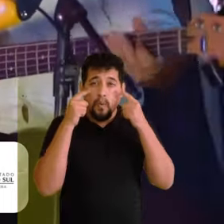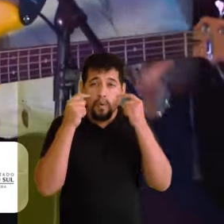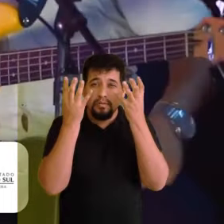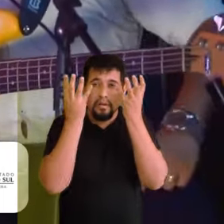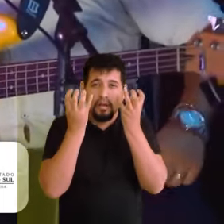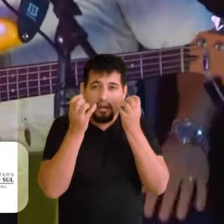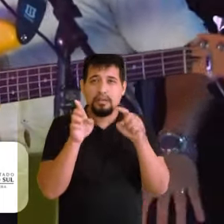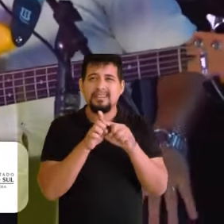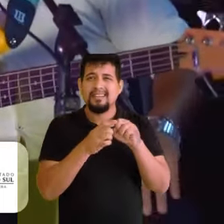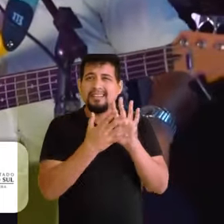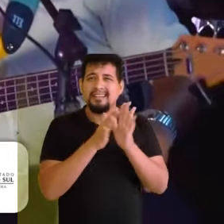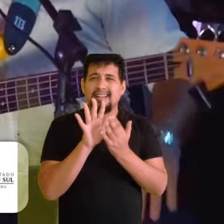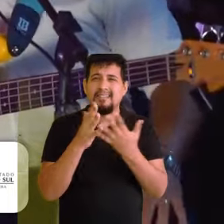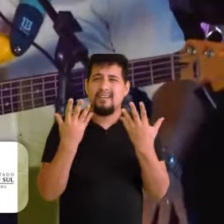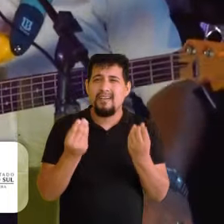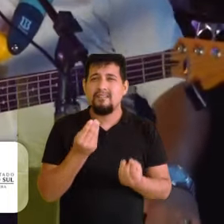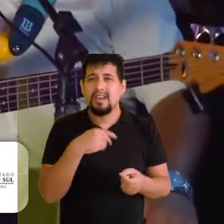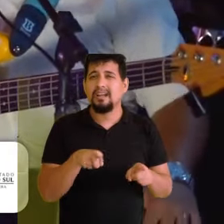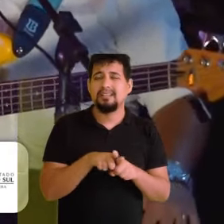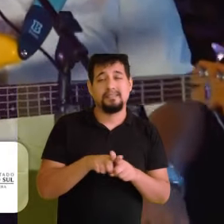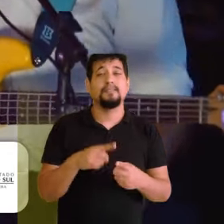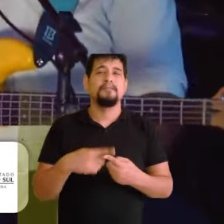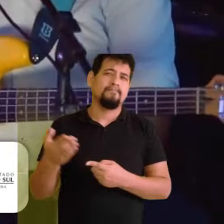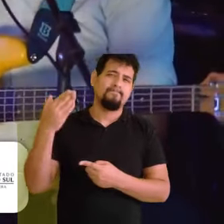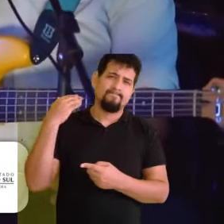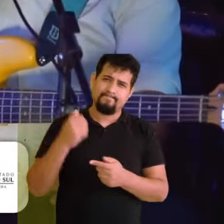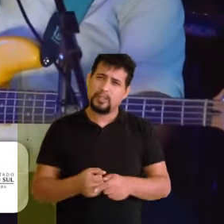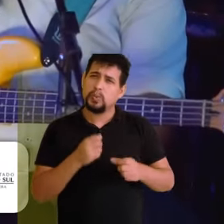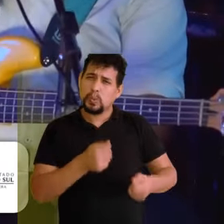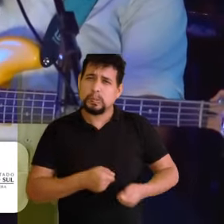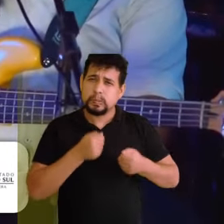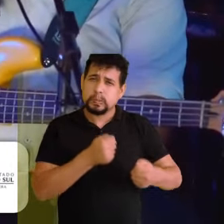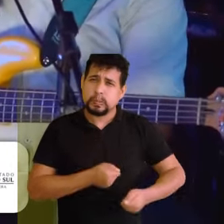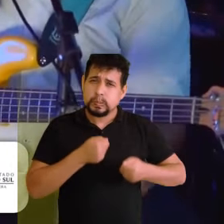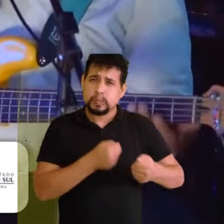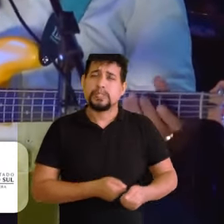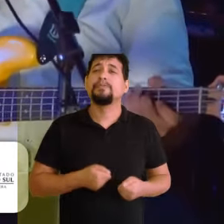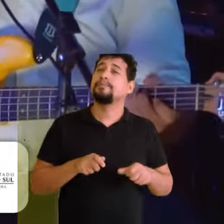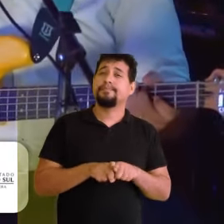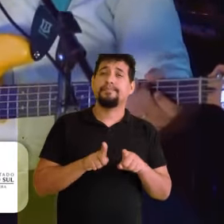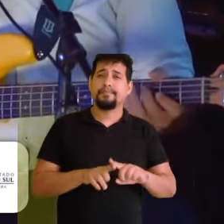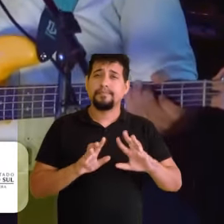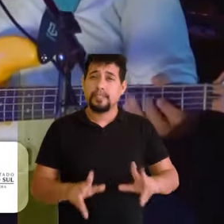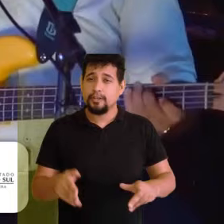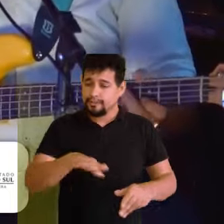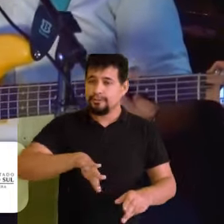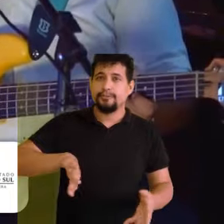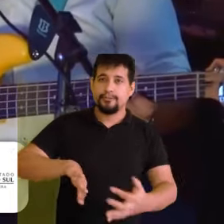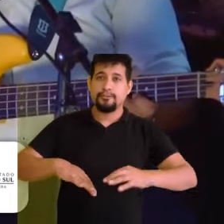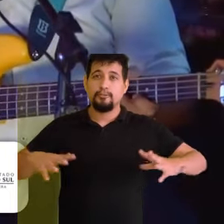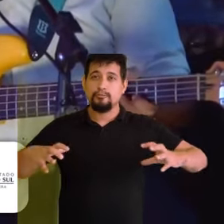relembrar amado, das tropas e gado só sobrou uma res. Arrios sovados guardados com zelo, relembra